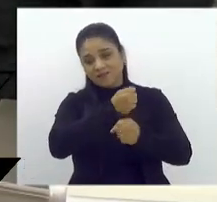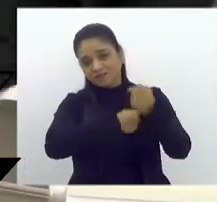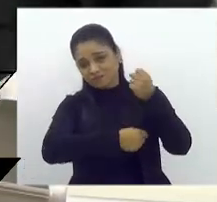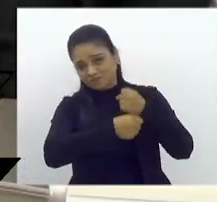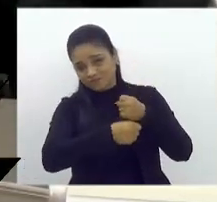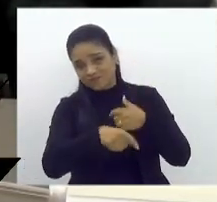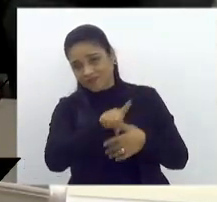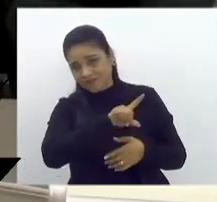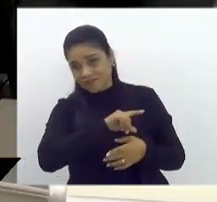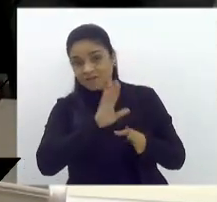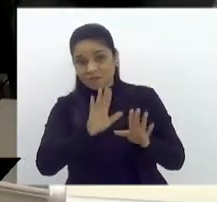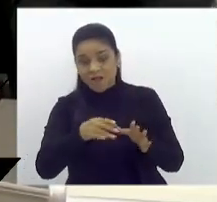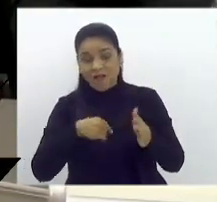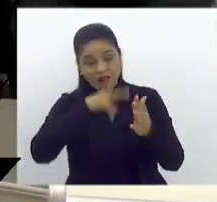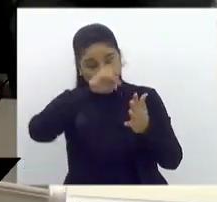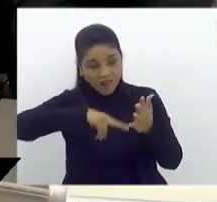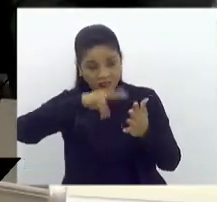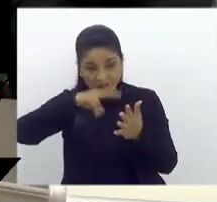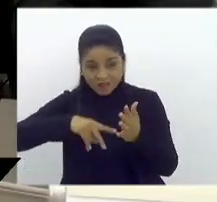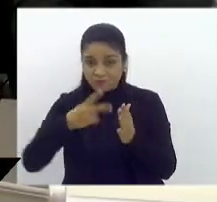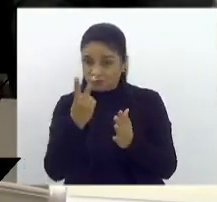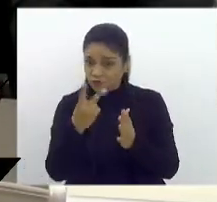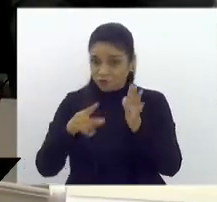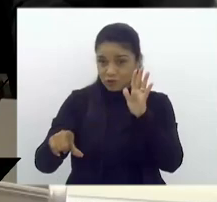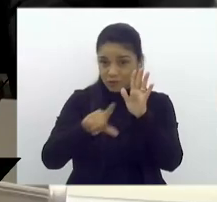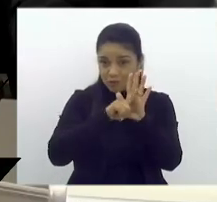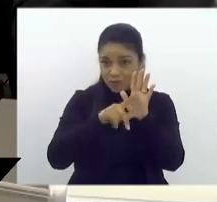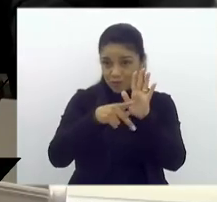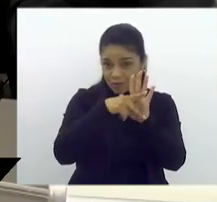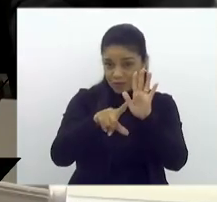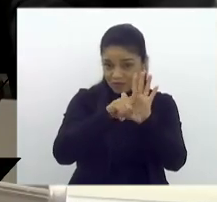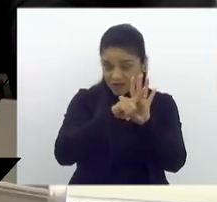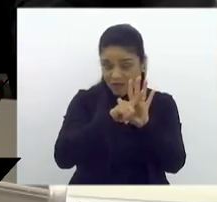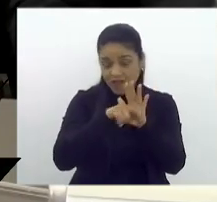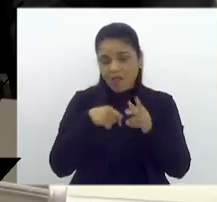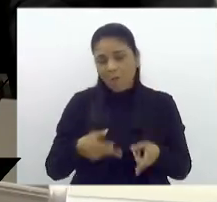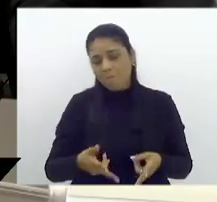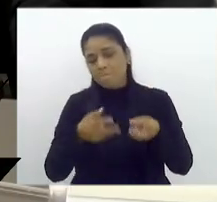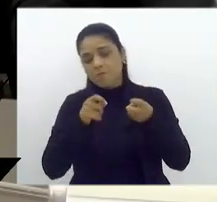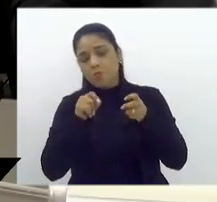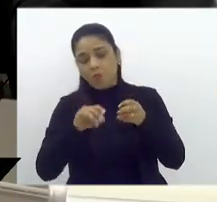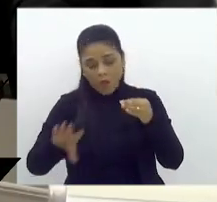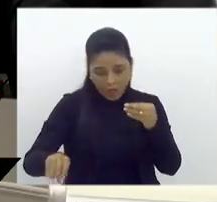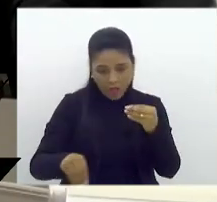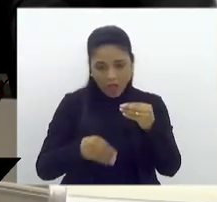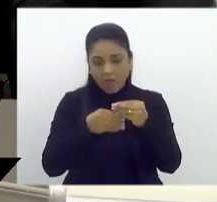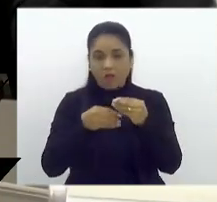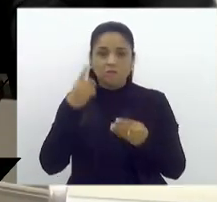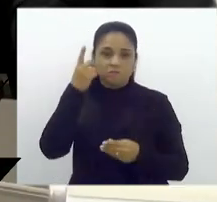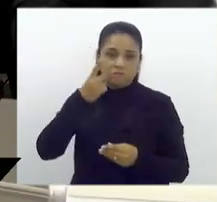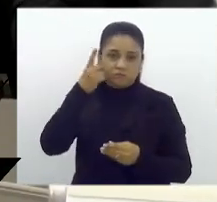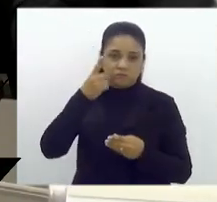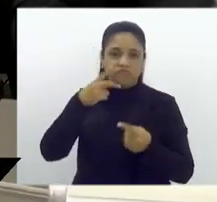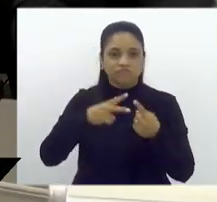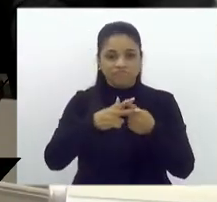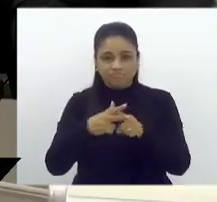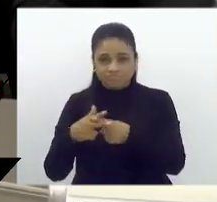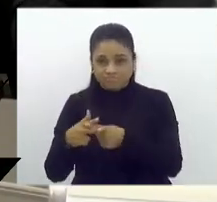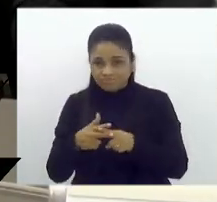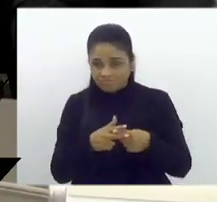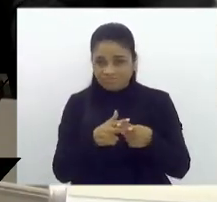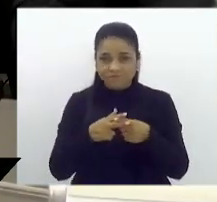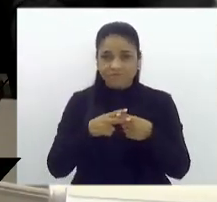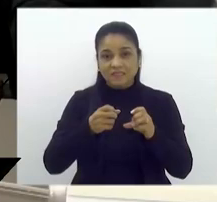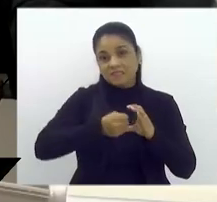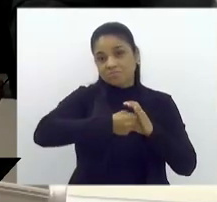também, lendo os dois PLs, eu percebi que o deputado se encarregou de agregar e corrigir